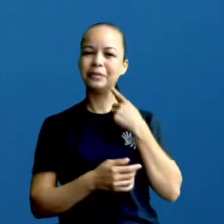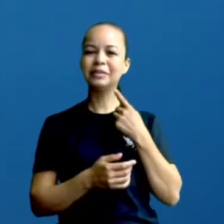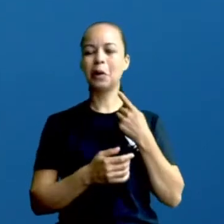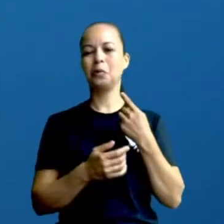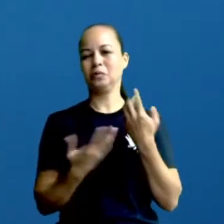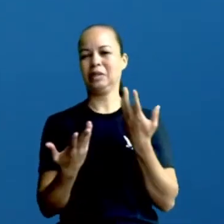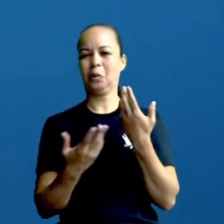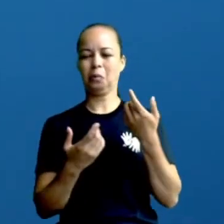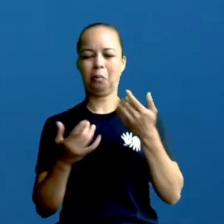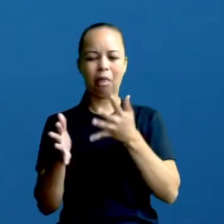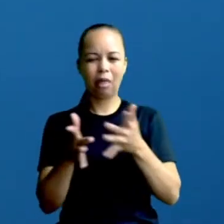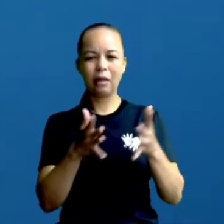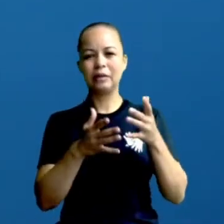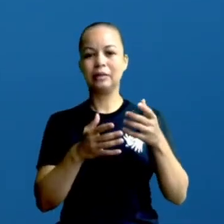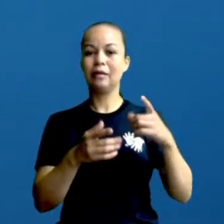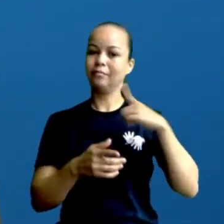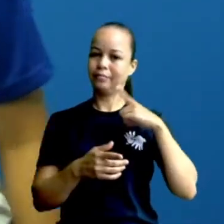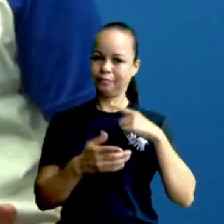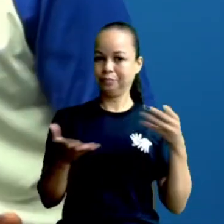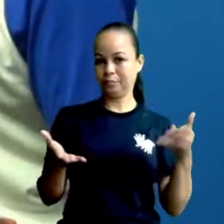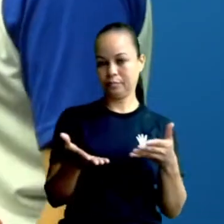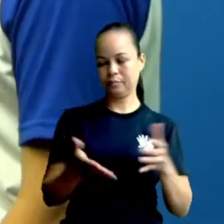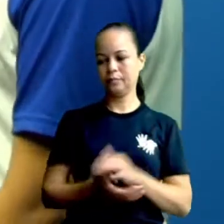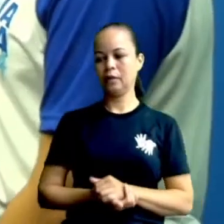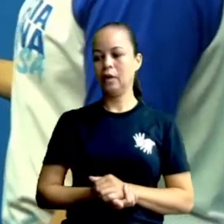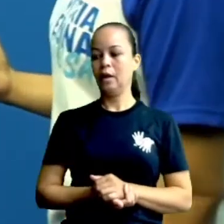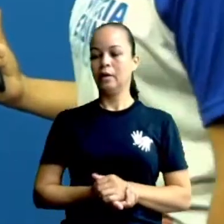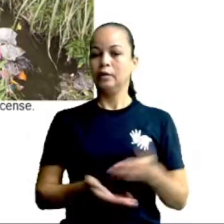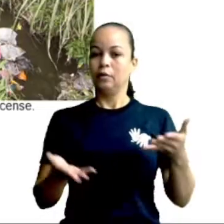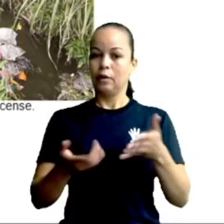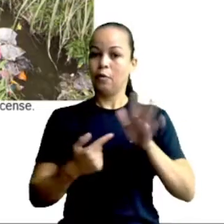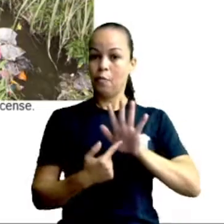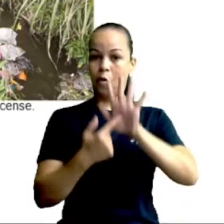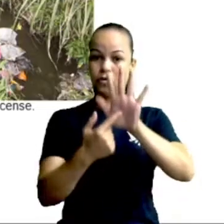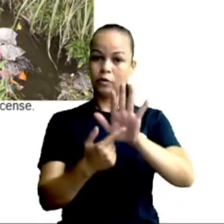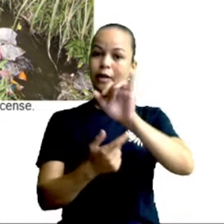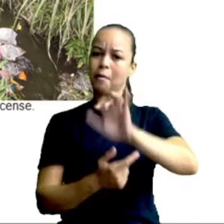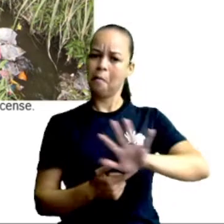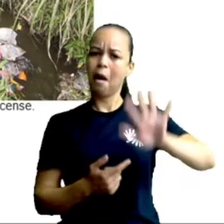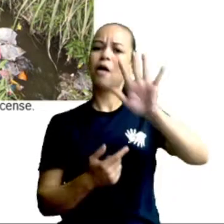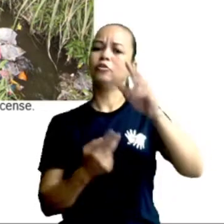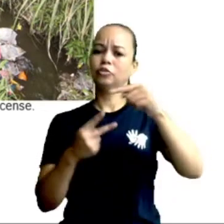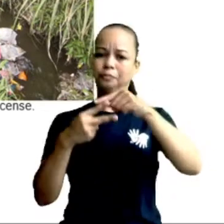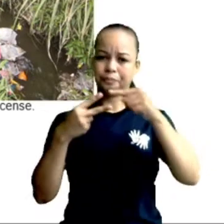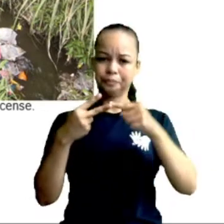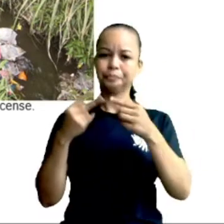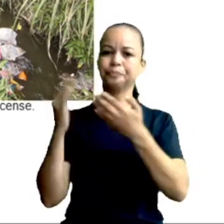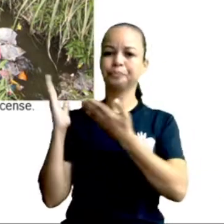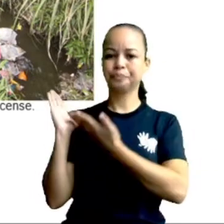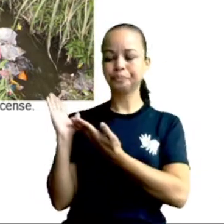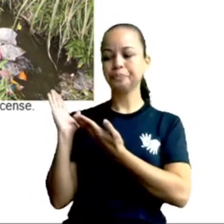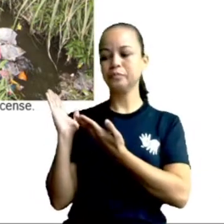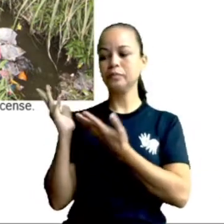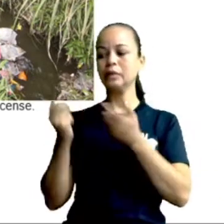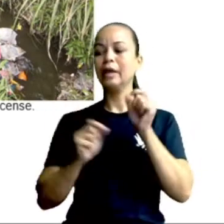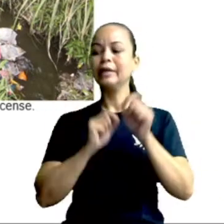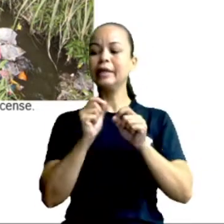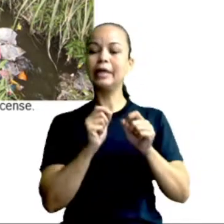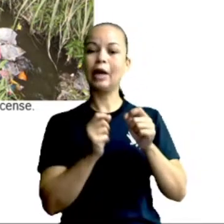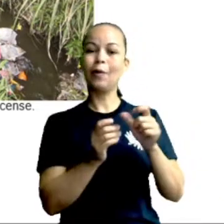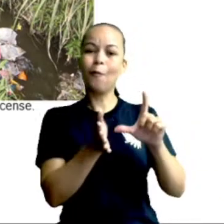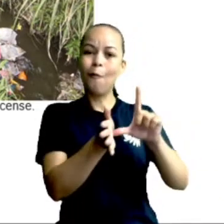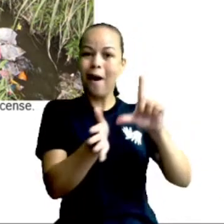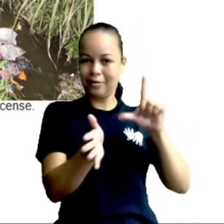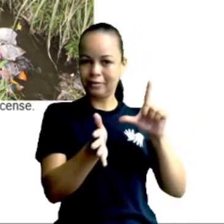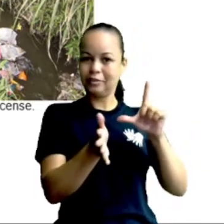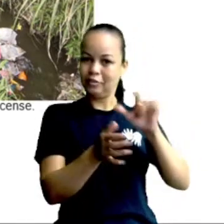tendo hoje. E aí logo no início, gente, eu trouxe essa imagem para vocês, certo? Que é de um antes e